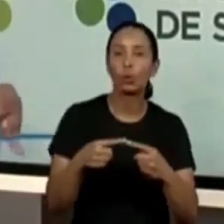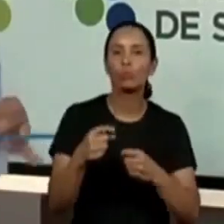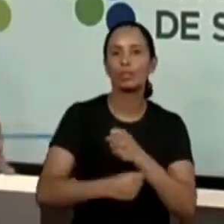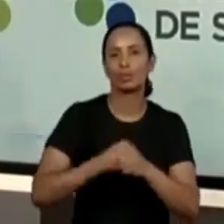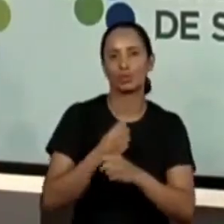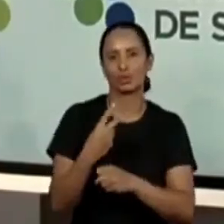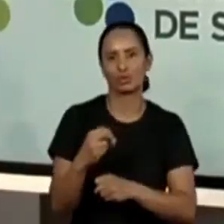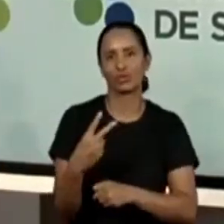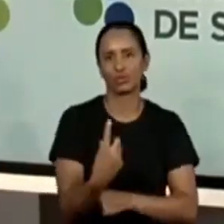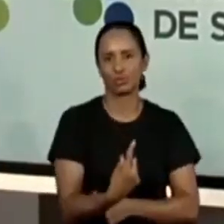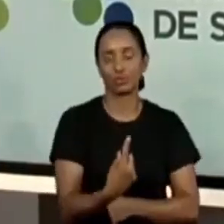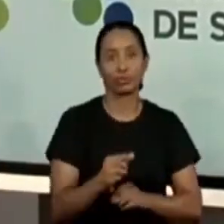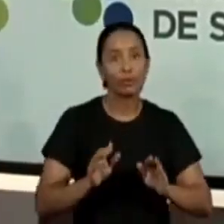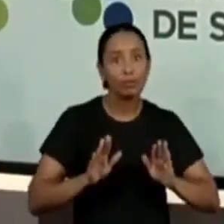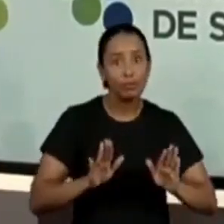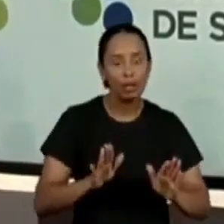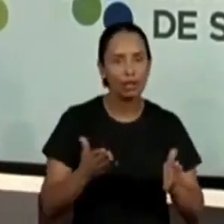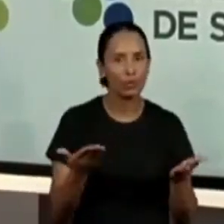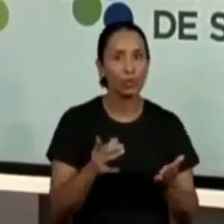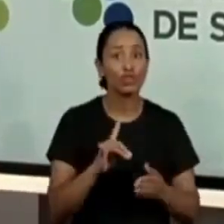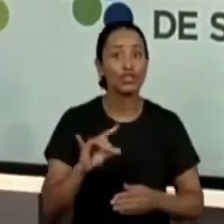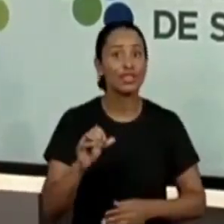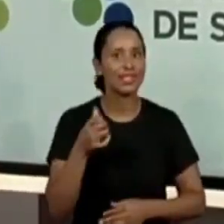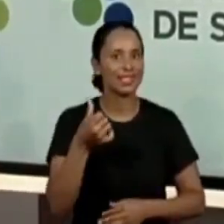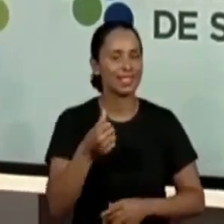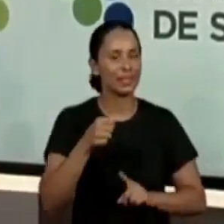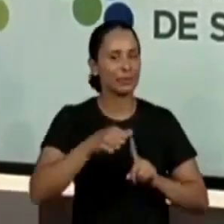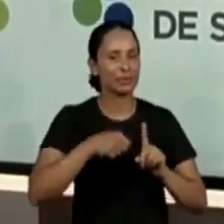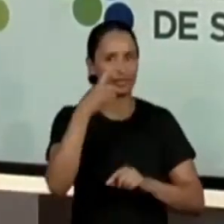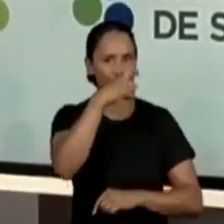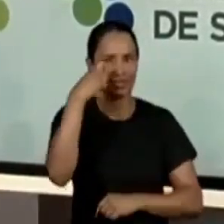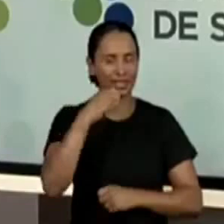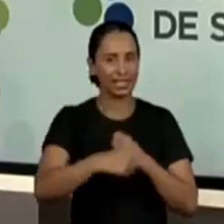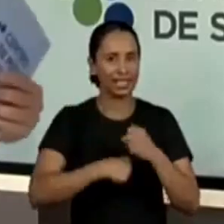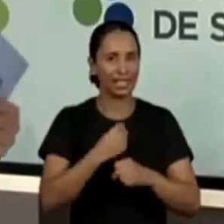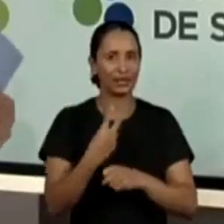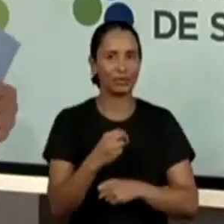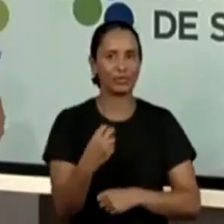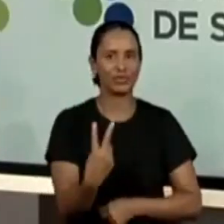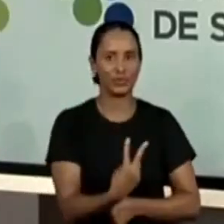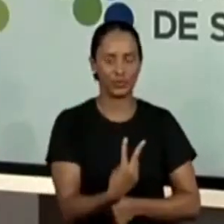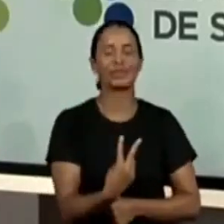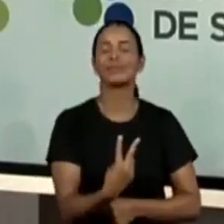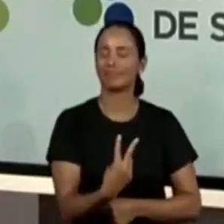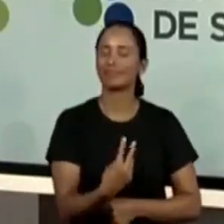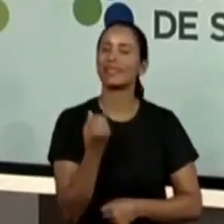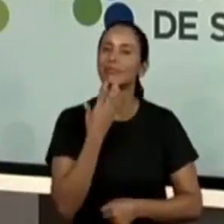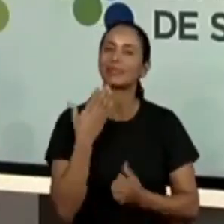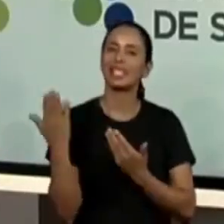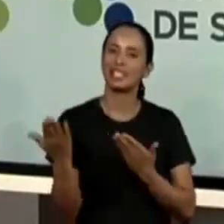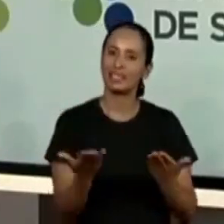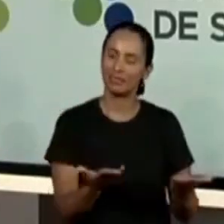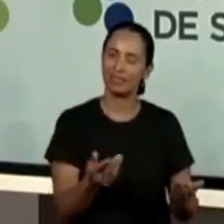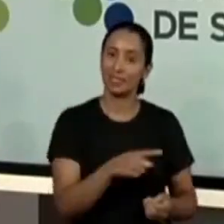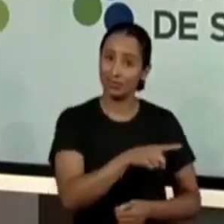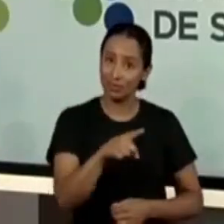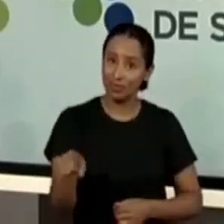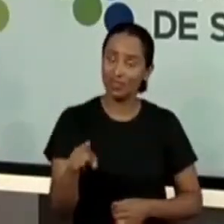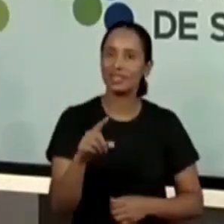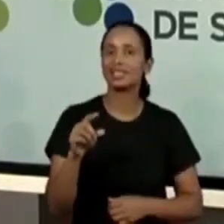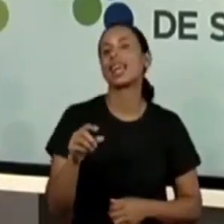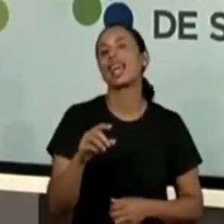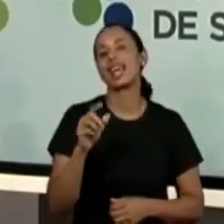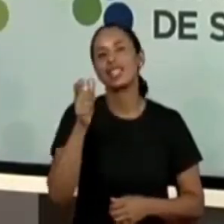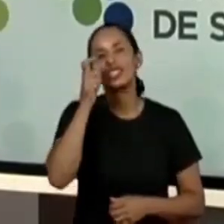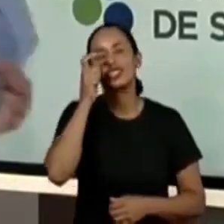mas hoje, dia 6 de janeiro de 2022. Então, sejam todos bem-vindos. Você aí em casa, você na